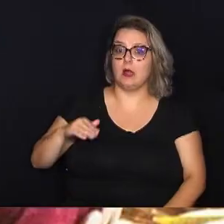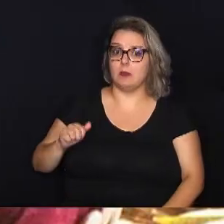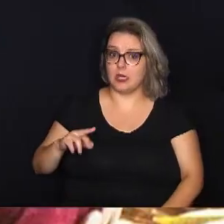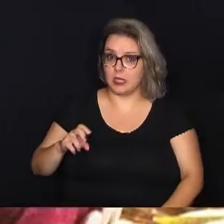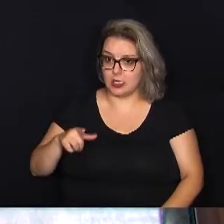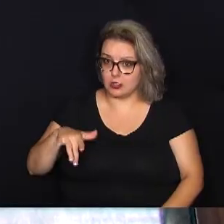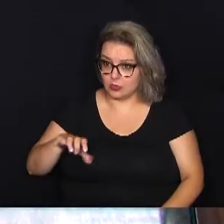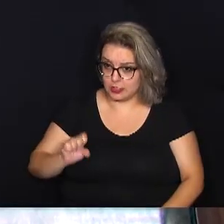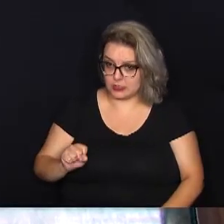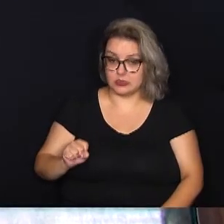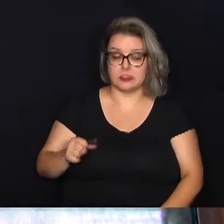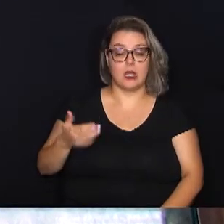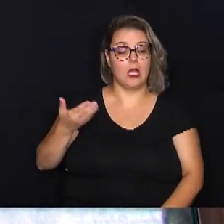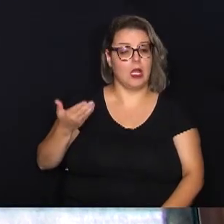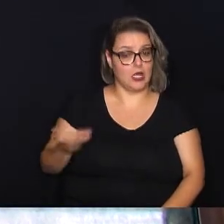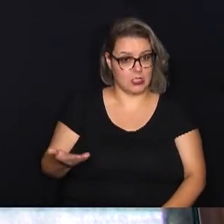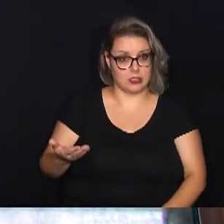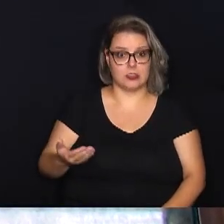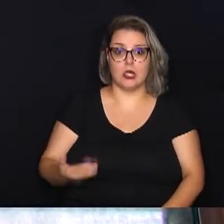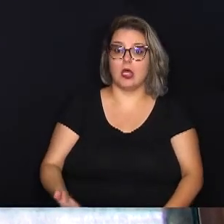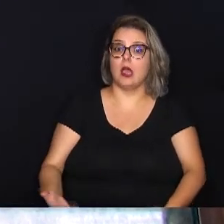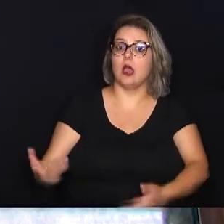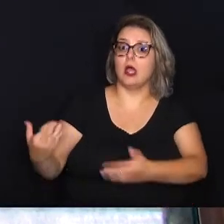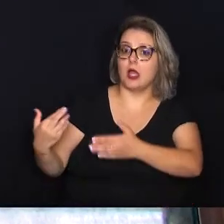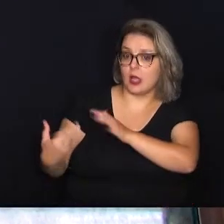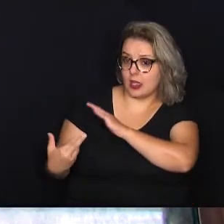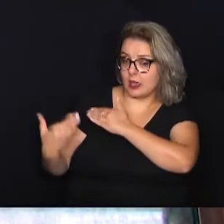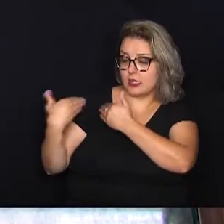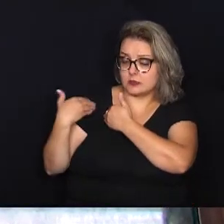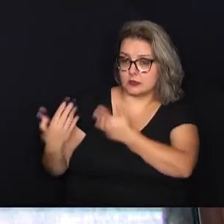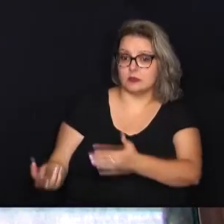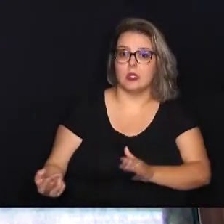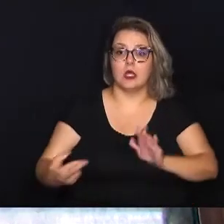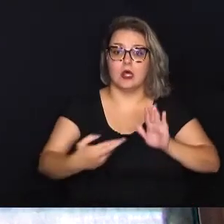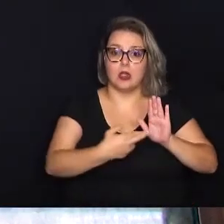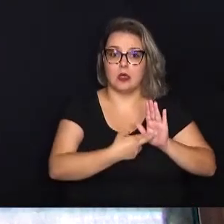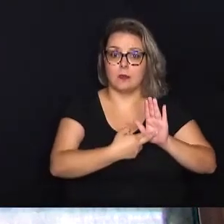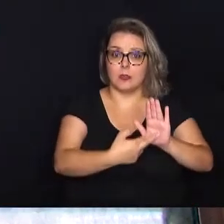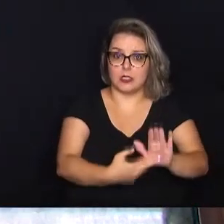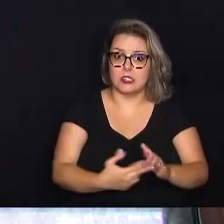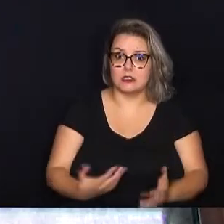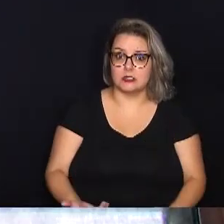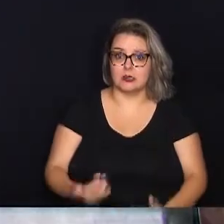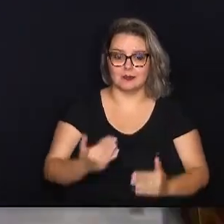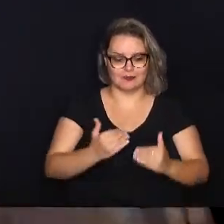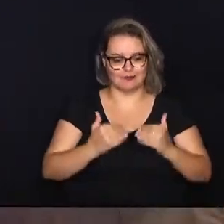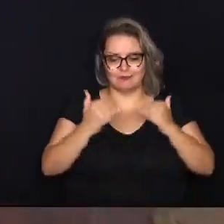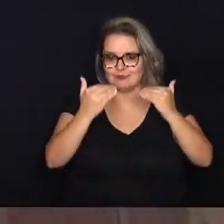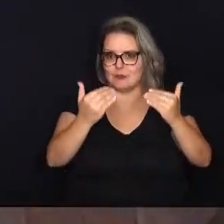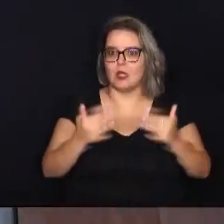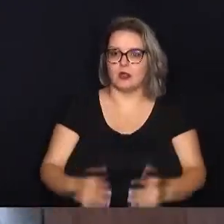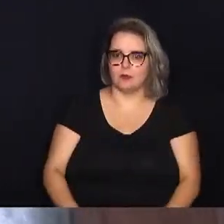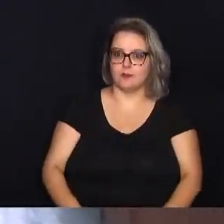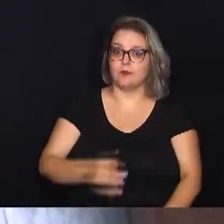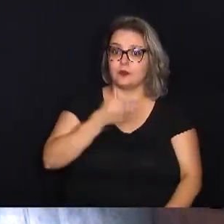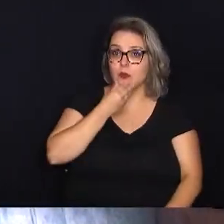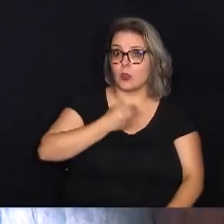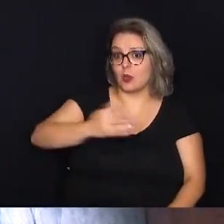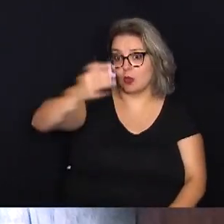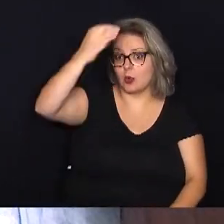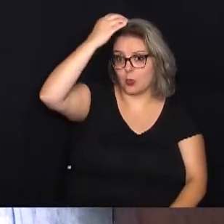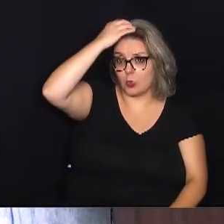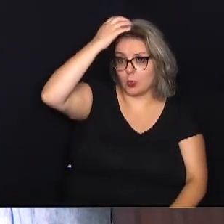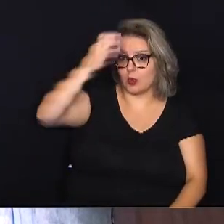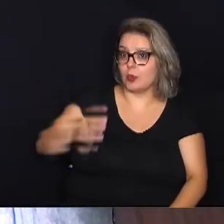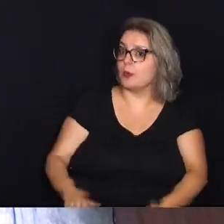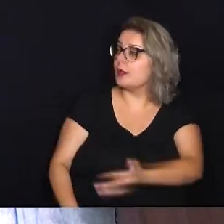de Camarões. Aqui, a representação da autoridade máxima do país da África Central. Representa o rei Bamileke.